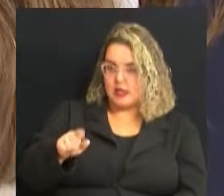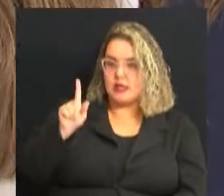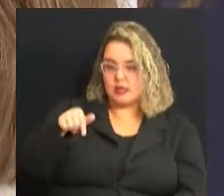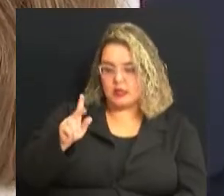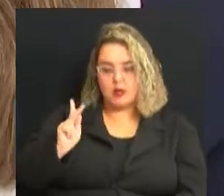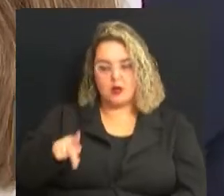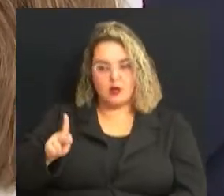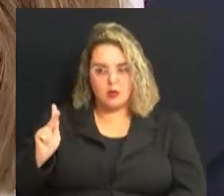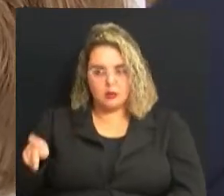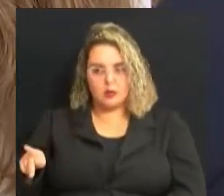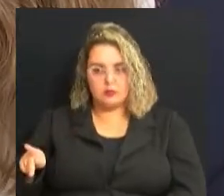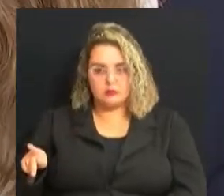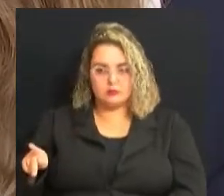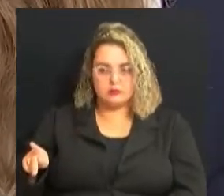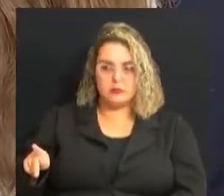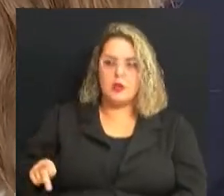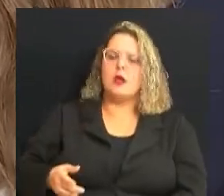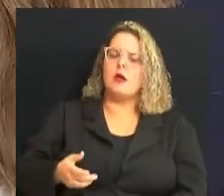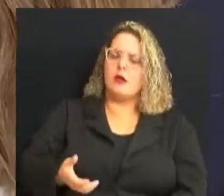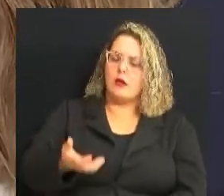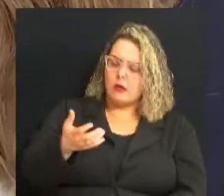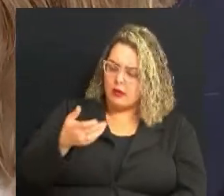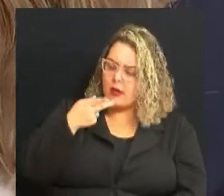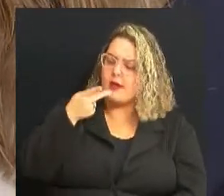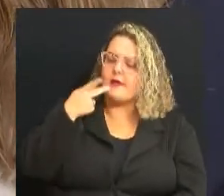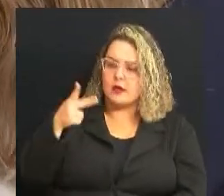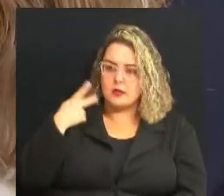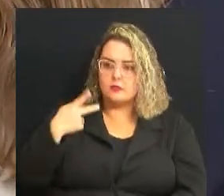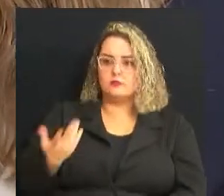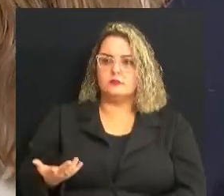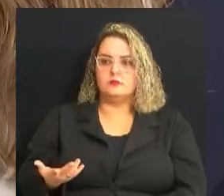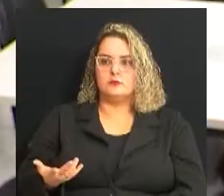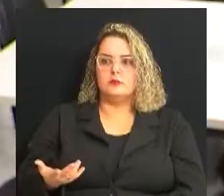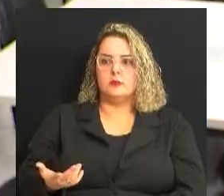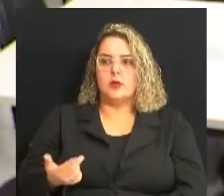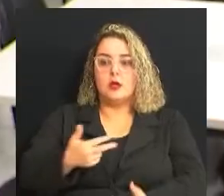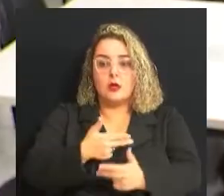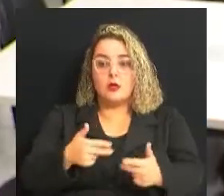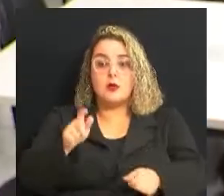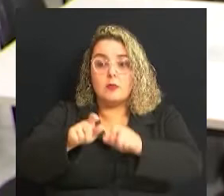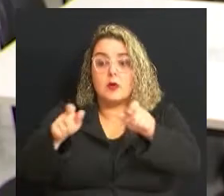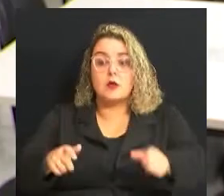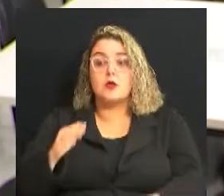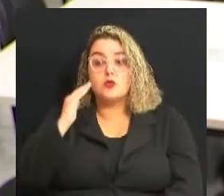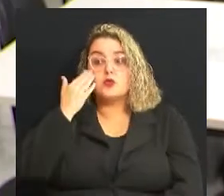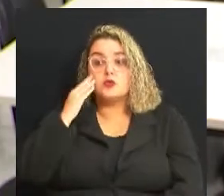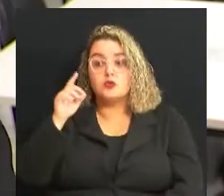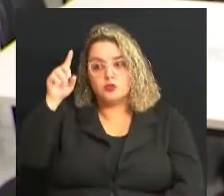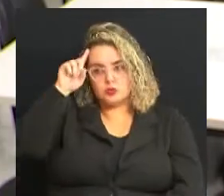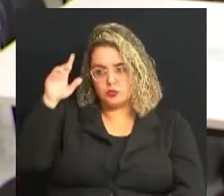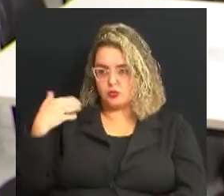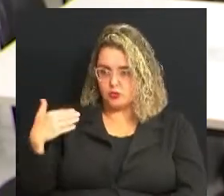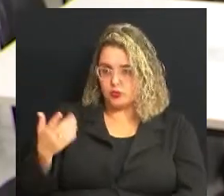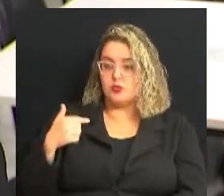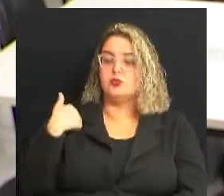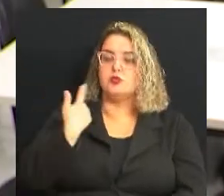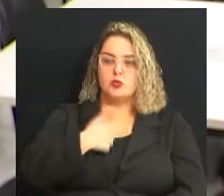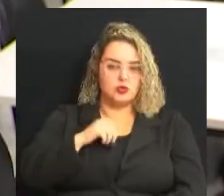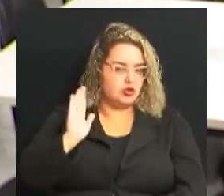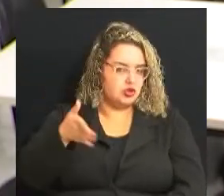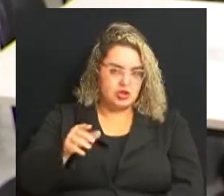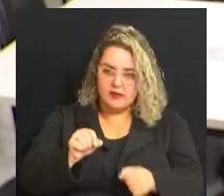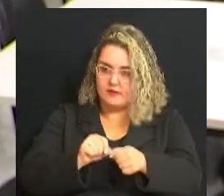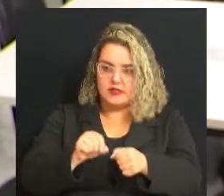a Lara que a professora e não abre mão de falar de política é algo que as pessoas precisam Entender no nosso dia a